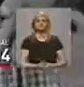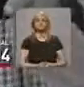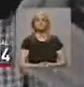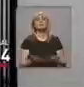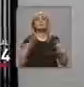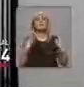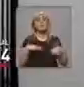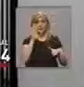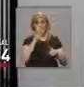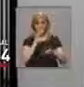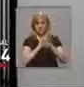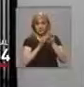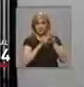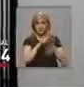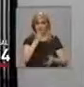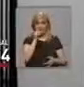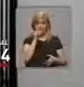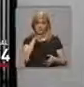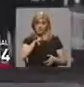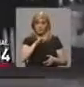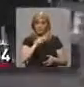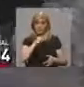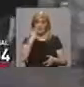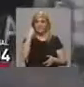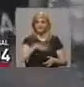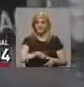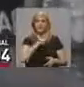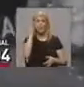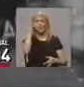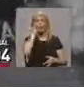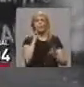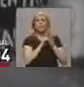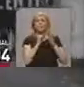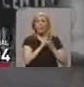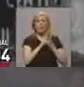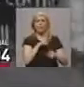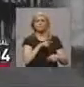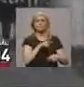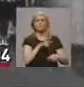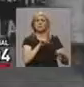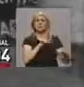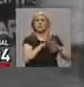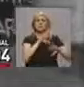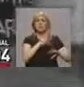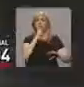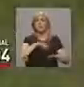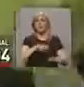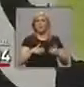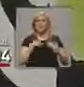Mas se a literatura de Almeida Faria tem o alentejo pobre da ditadura e a revolta dos trabalhadores a seguir ao 25 de